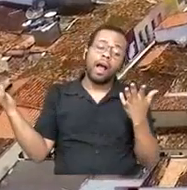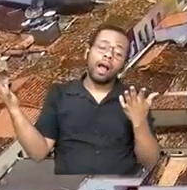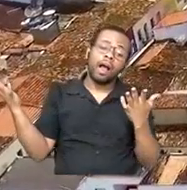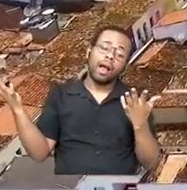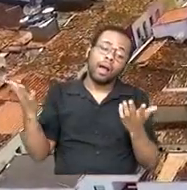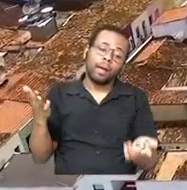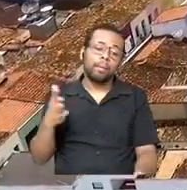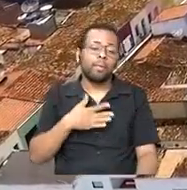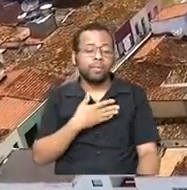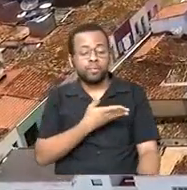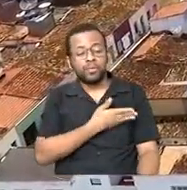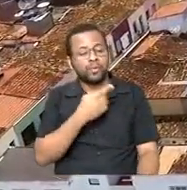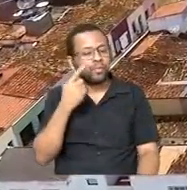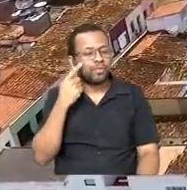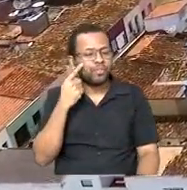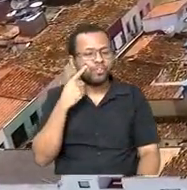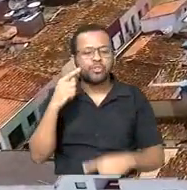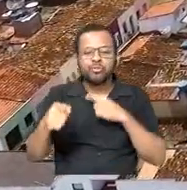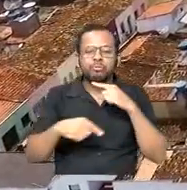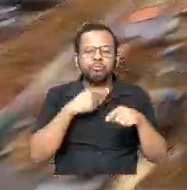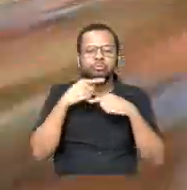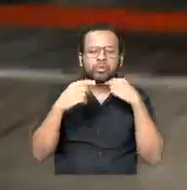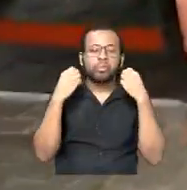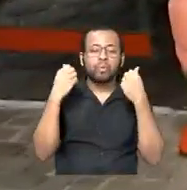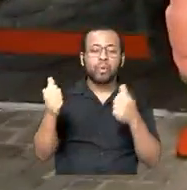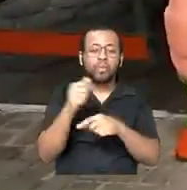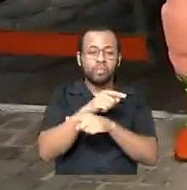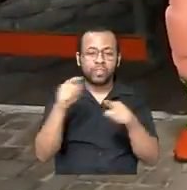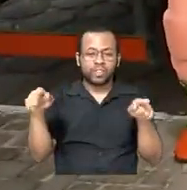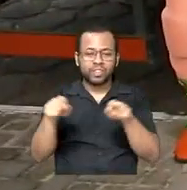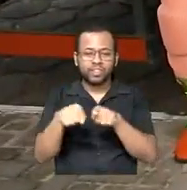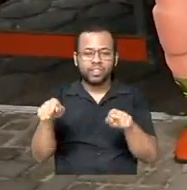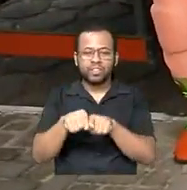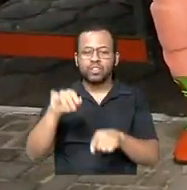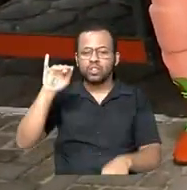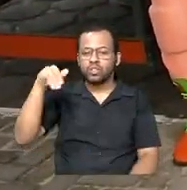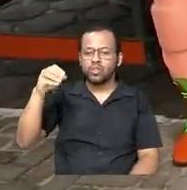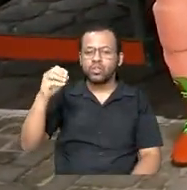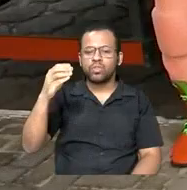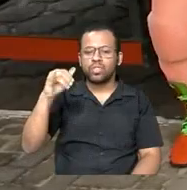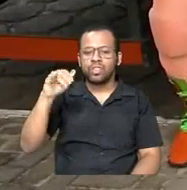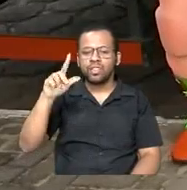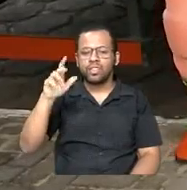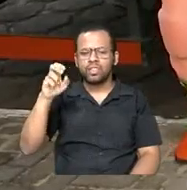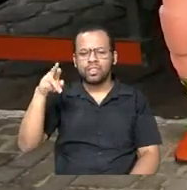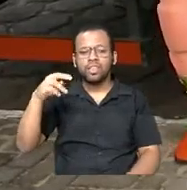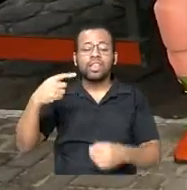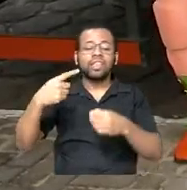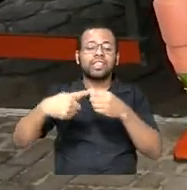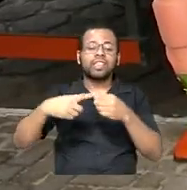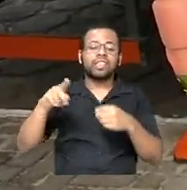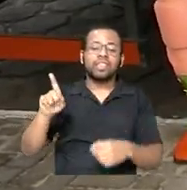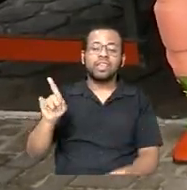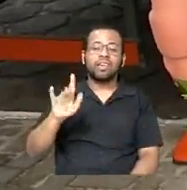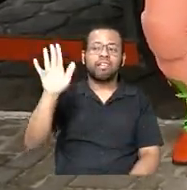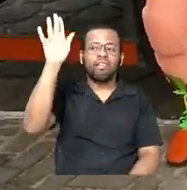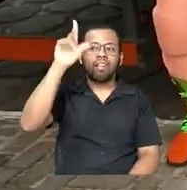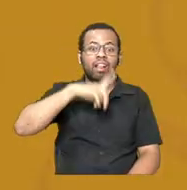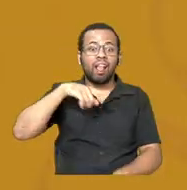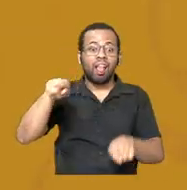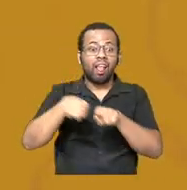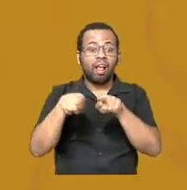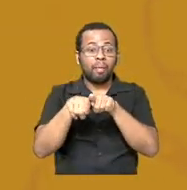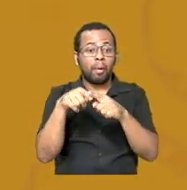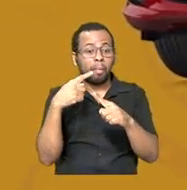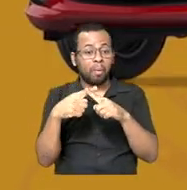Josué essa dúvida boa além de você a dona josineire da cidade de Lagarto também tem isso porque